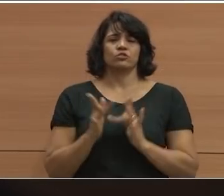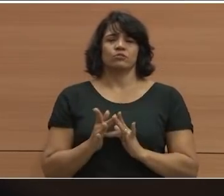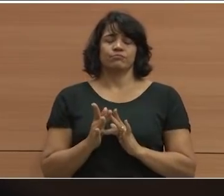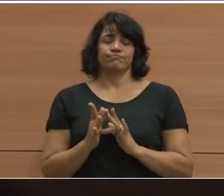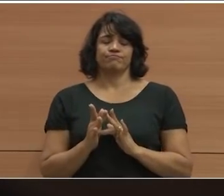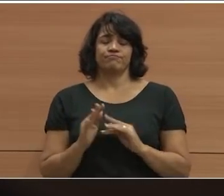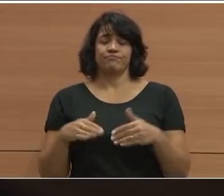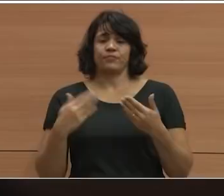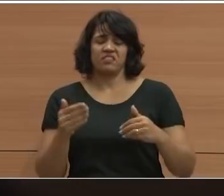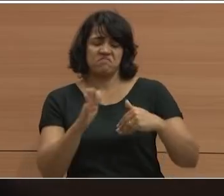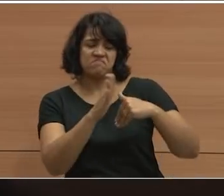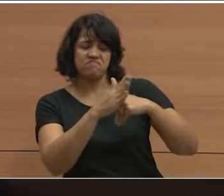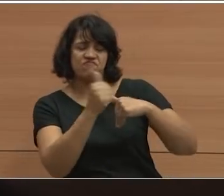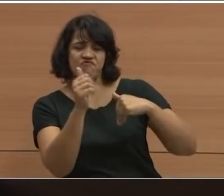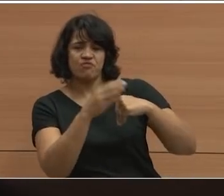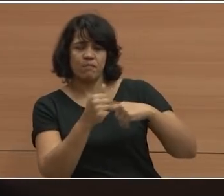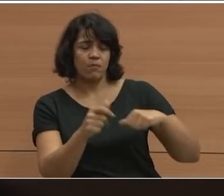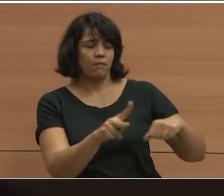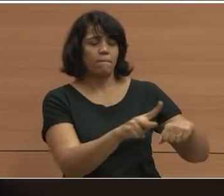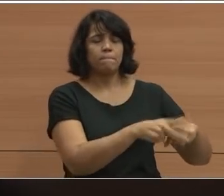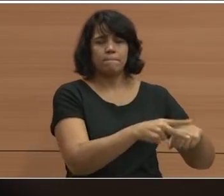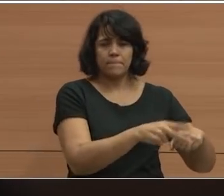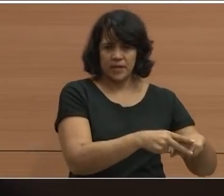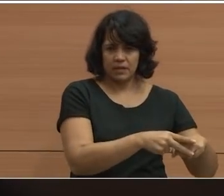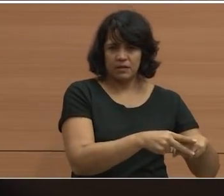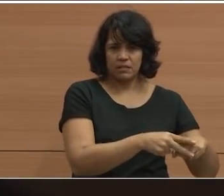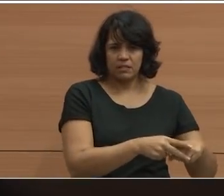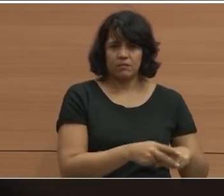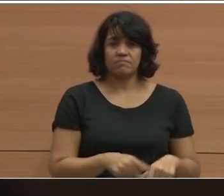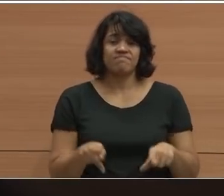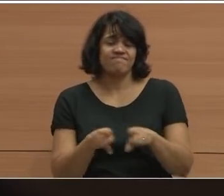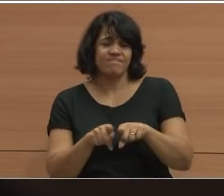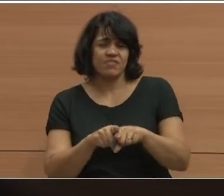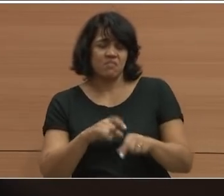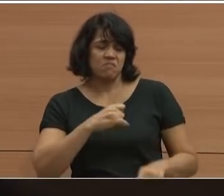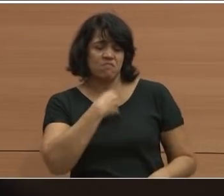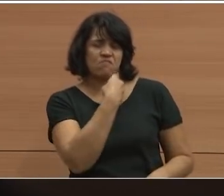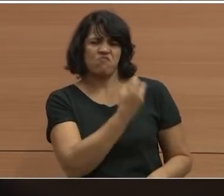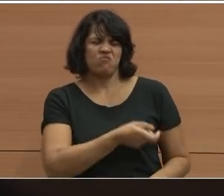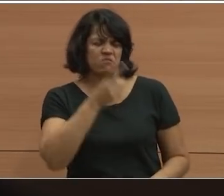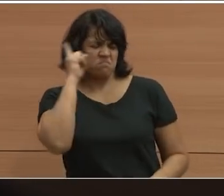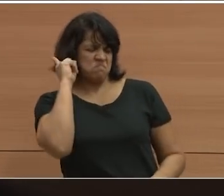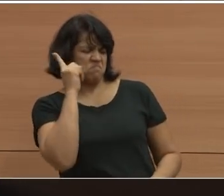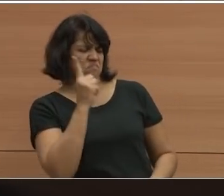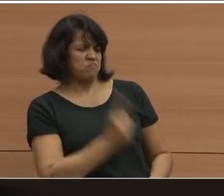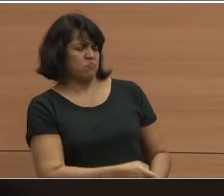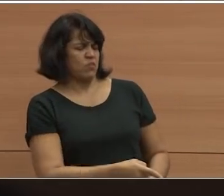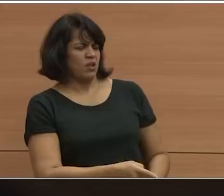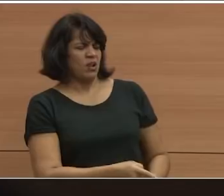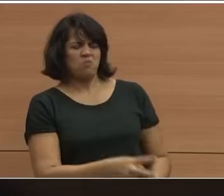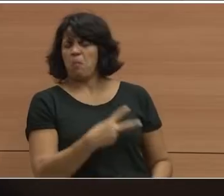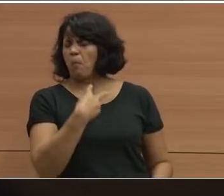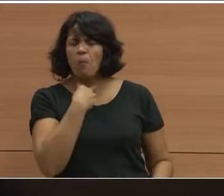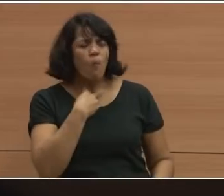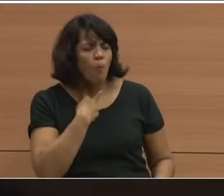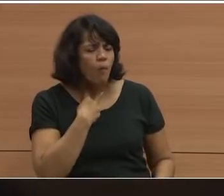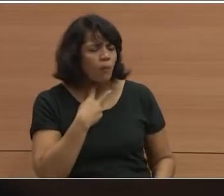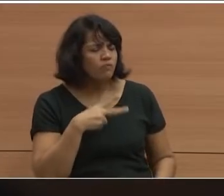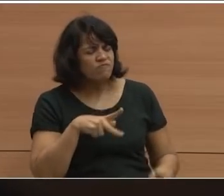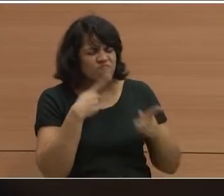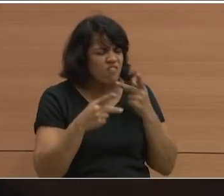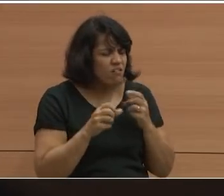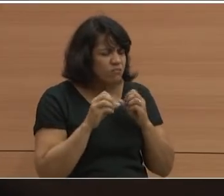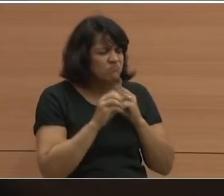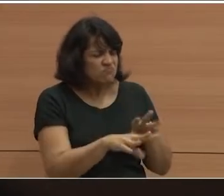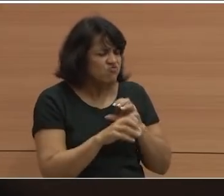que absolutamente não falassem, nem ensinassem em nome de Jesus. Mas Pedro e João